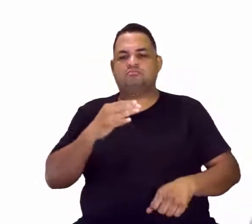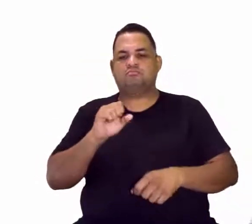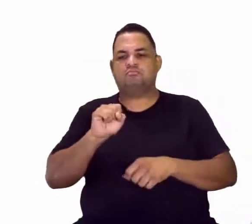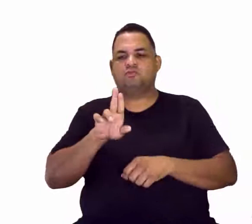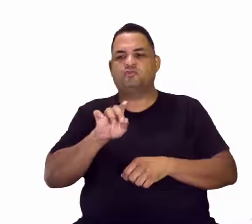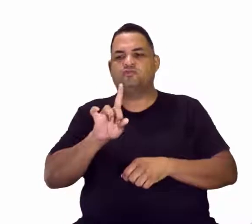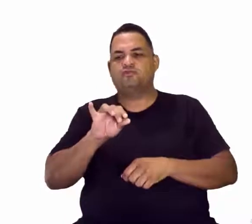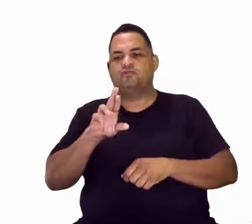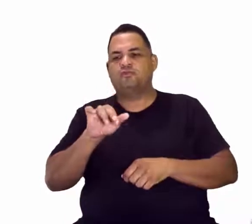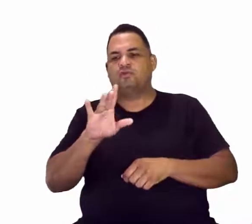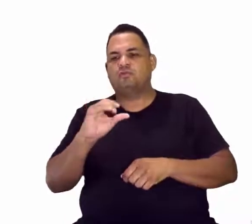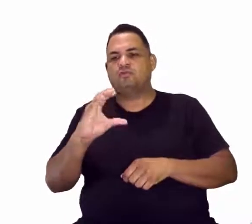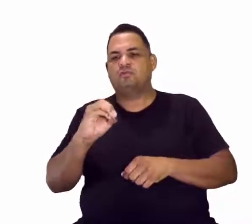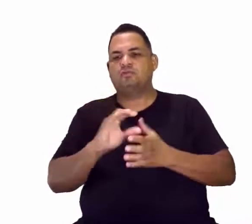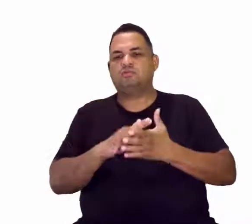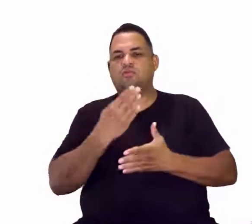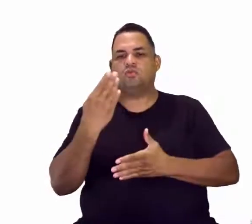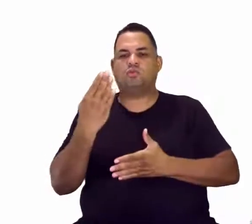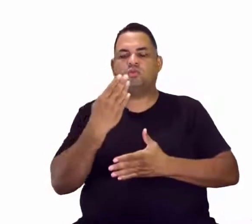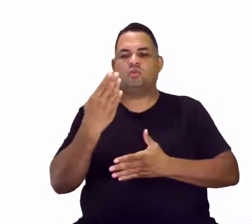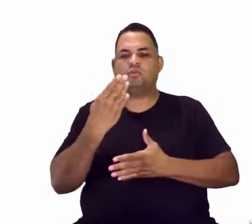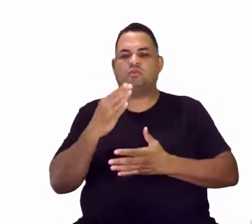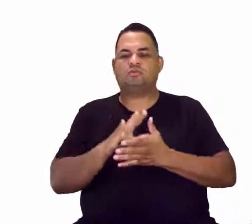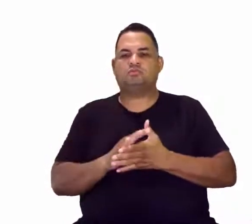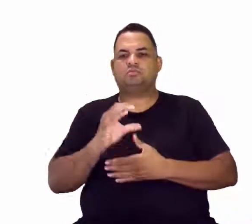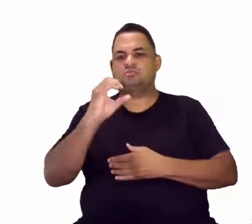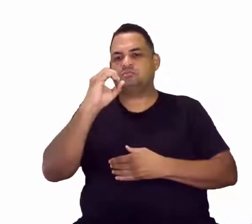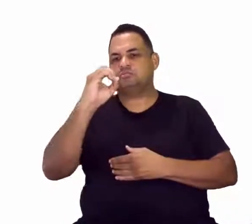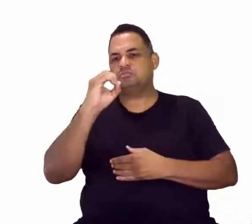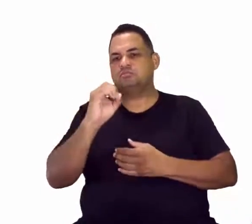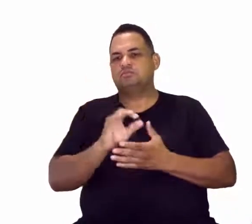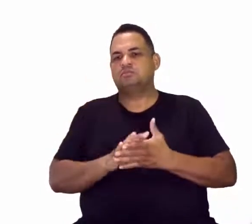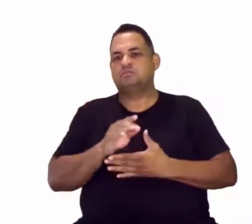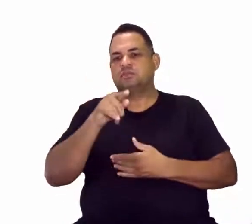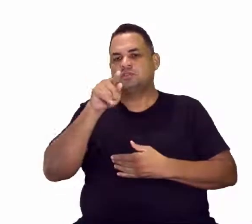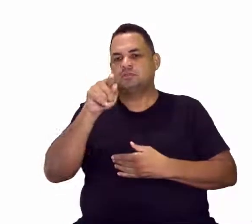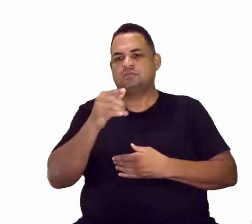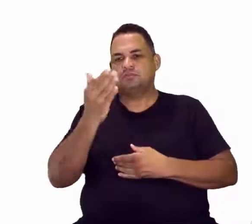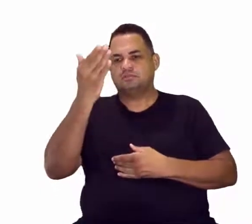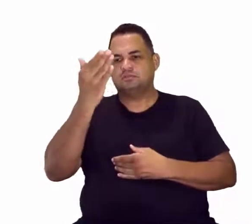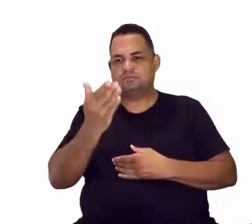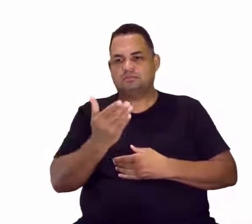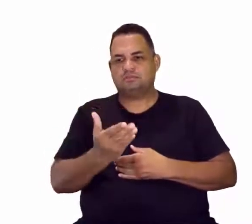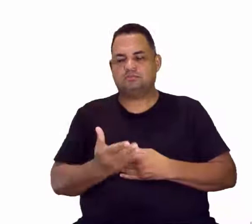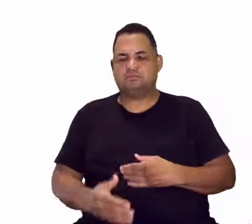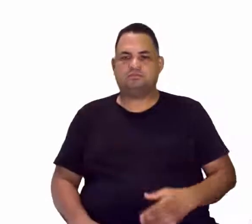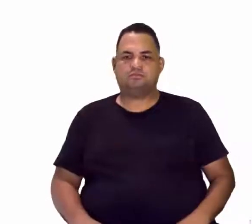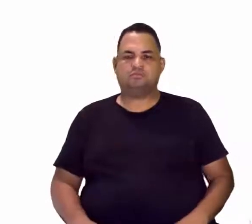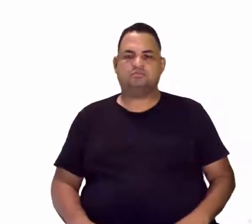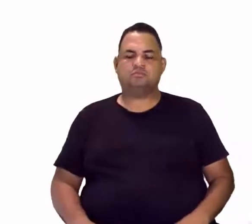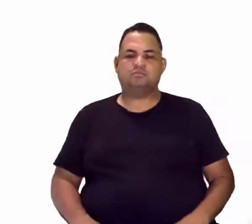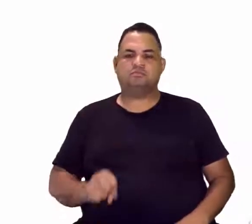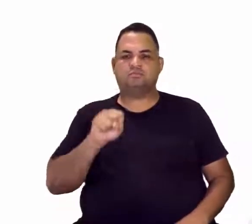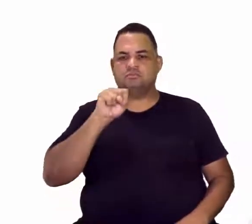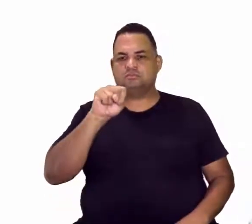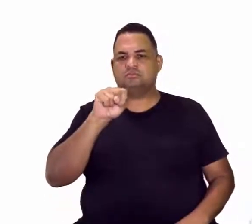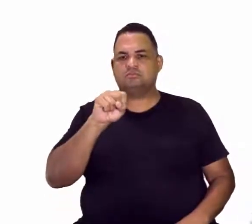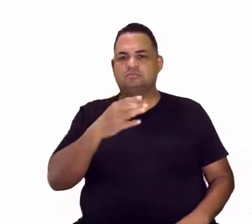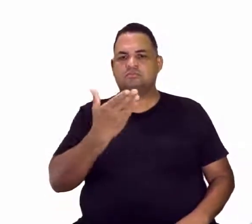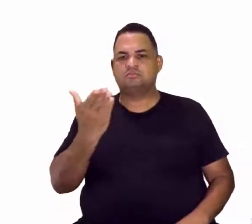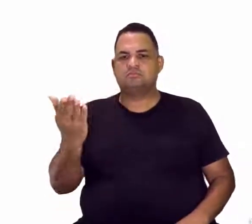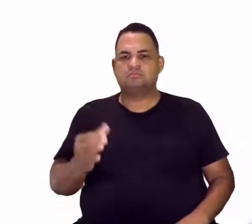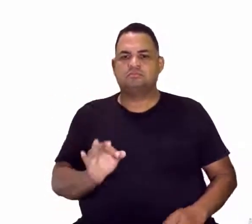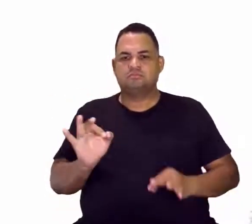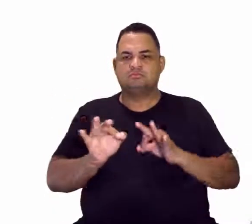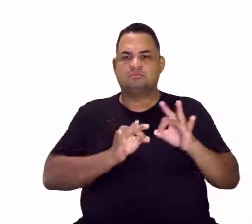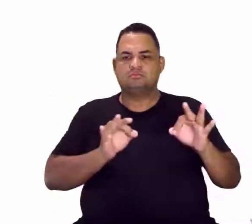São 4 oxigênios e eles estão ligados desta forma ao nosso enxofre. Estou